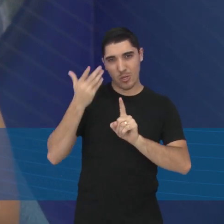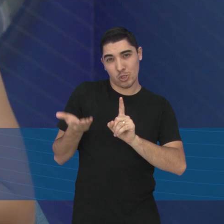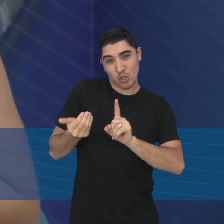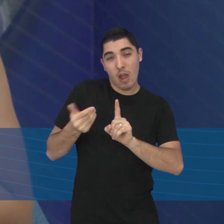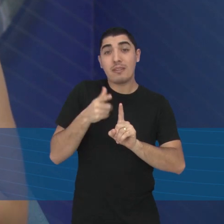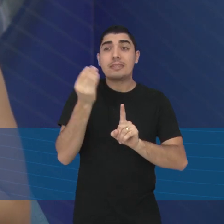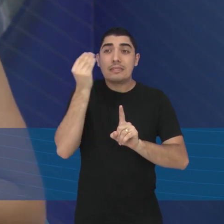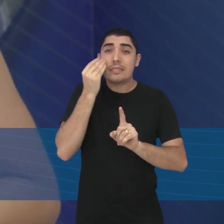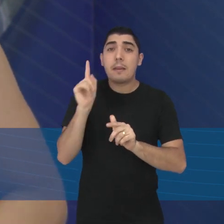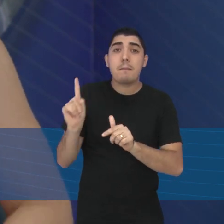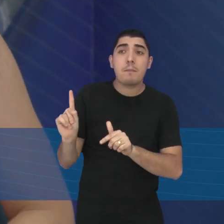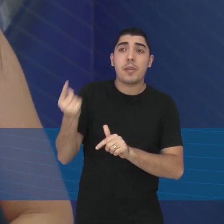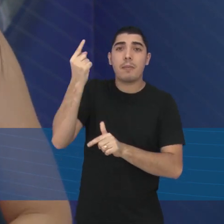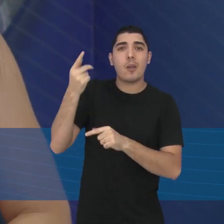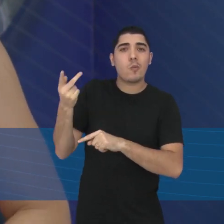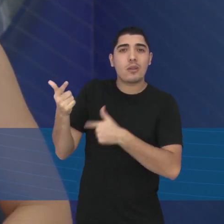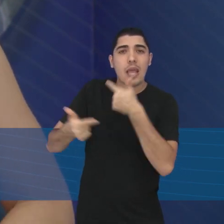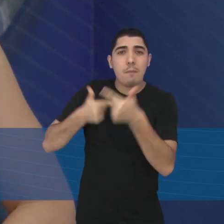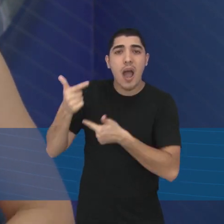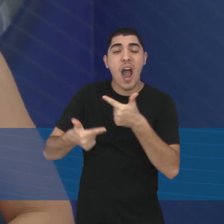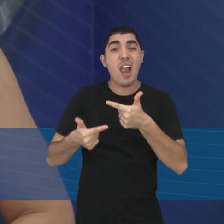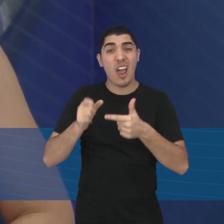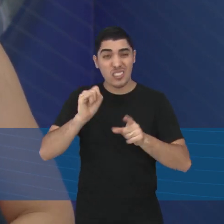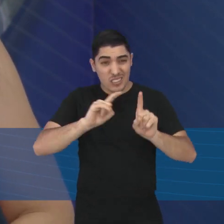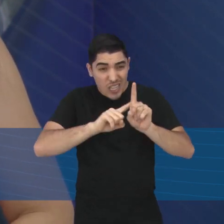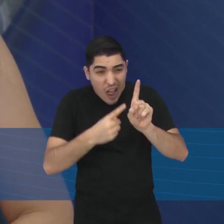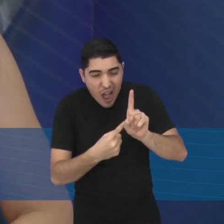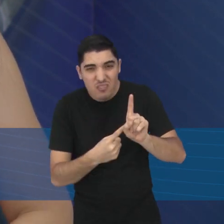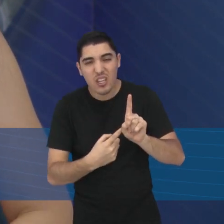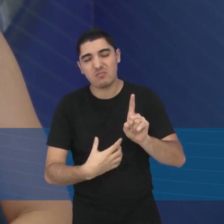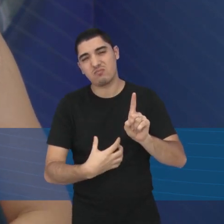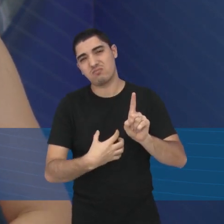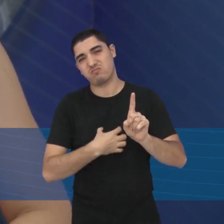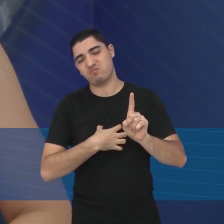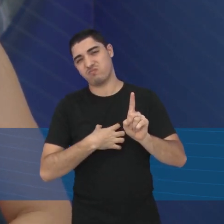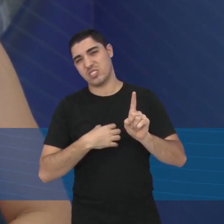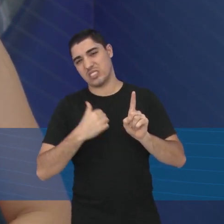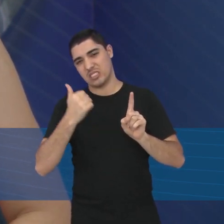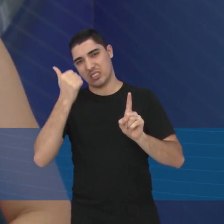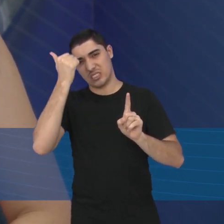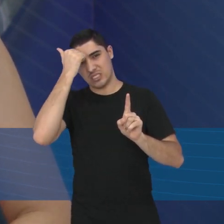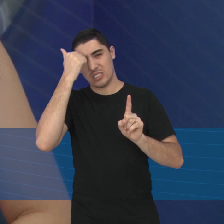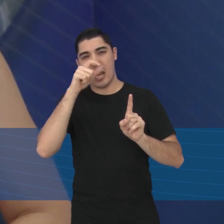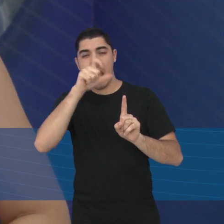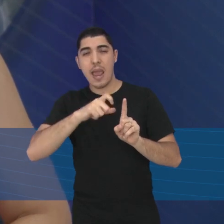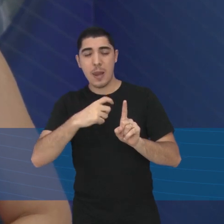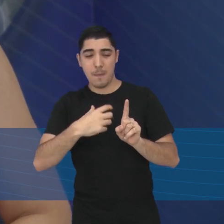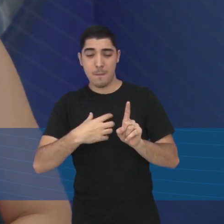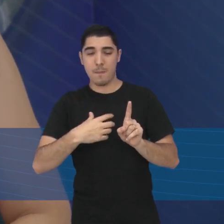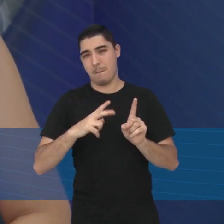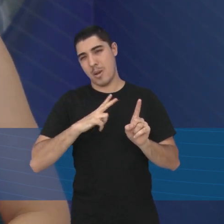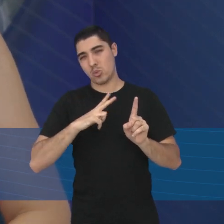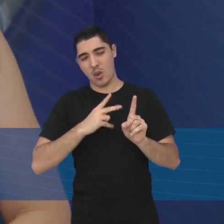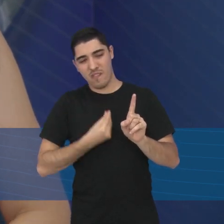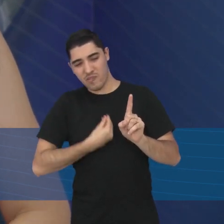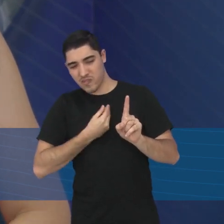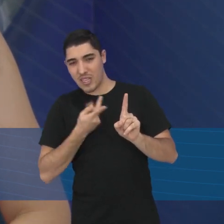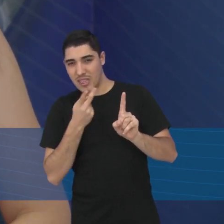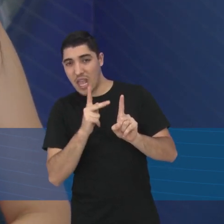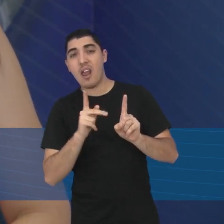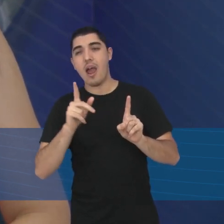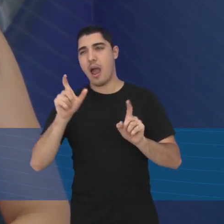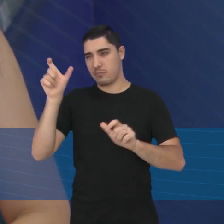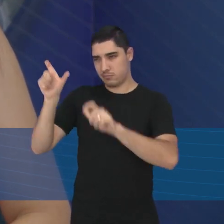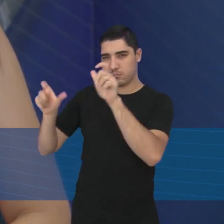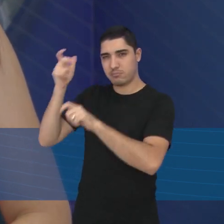arrumar algum emprego, e aí gerando essa frustração mesmo, né? Profissional, pessoal, né? A gente sabe que muitas vezes tem